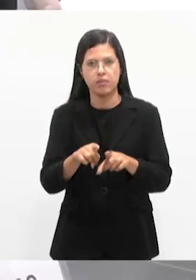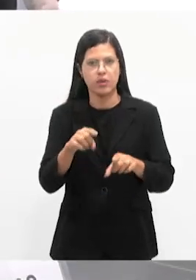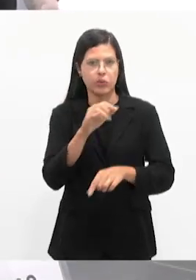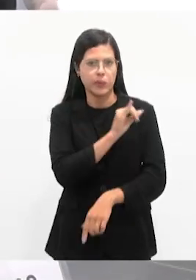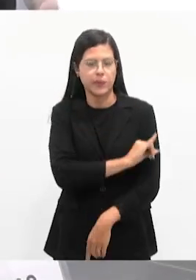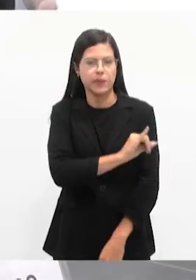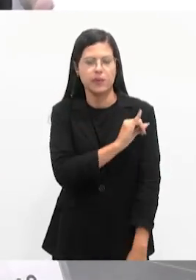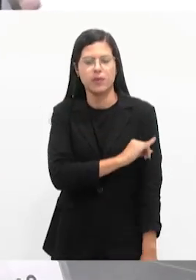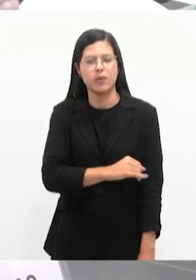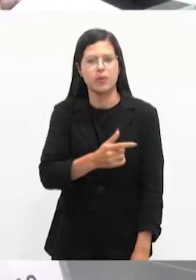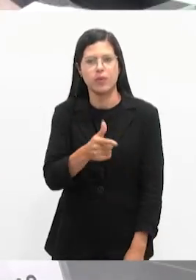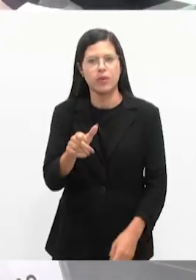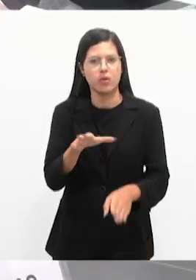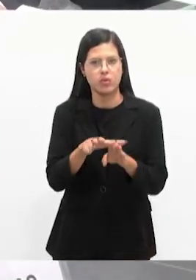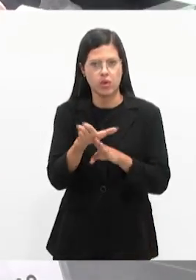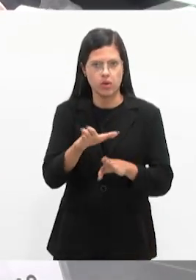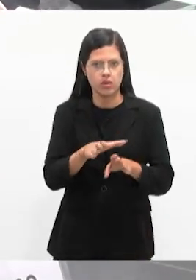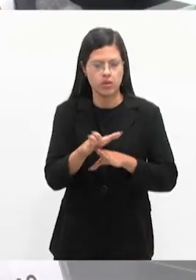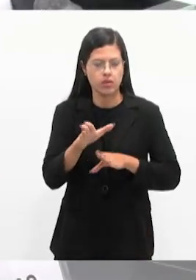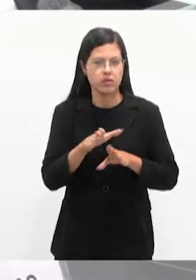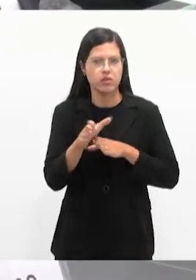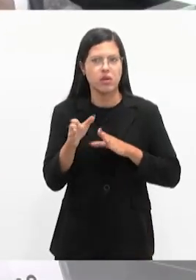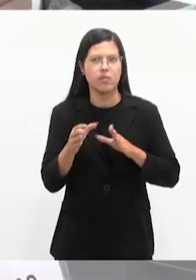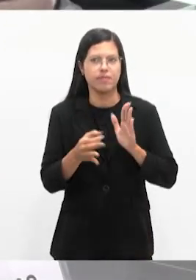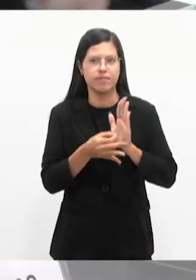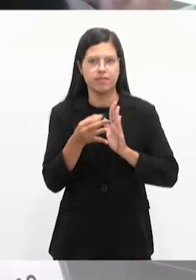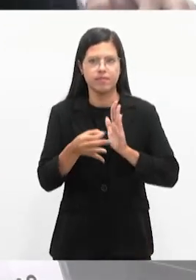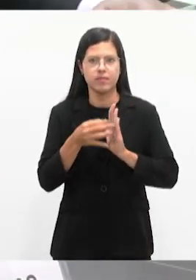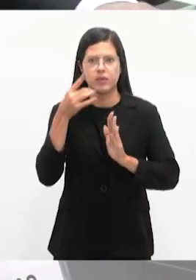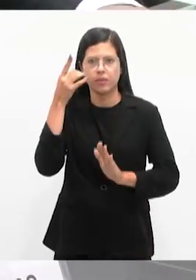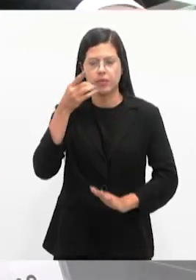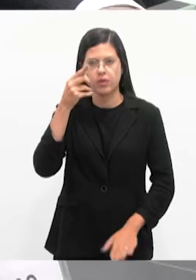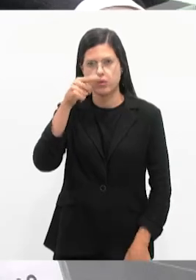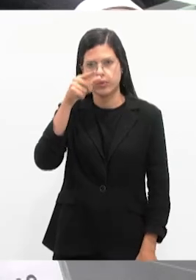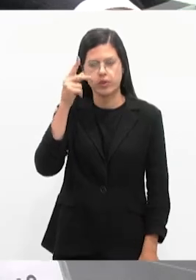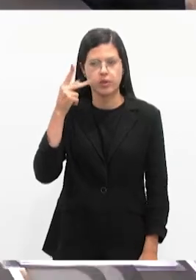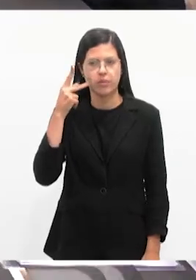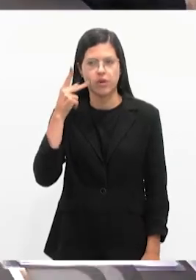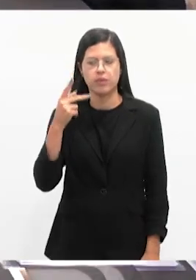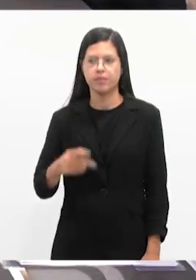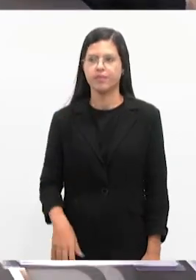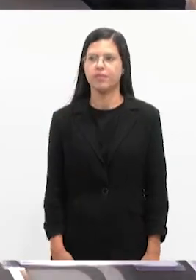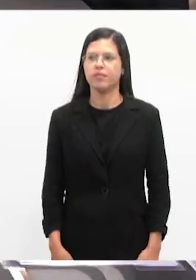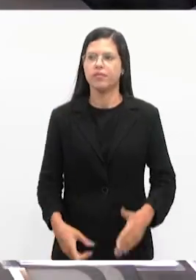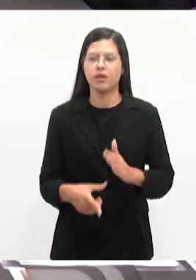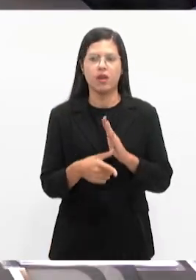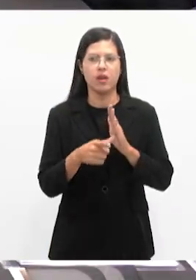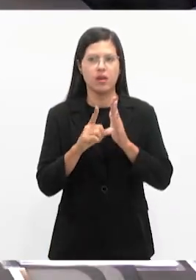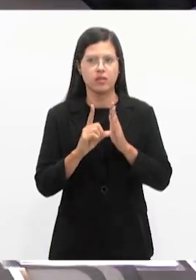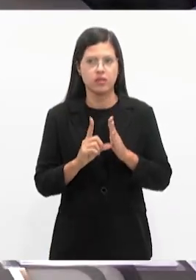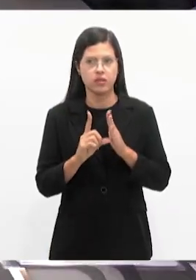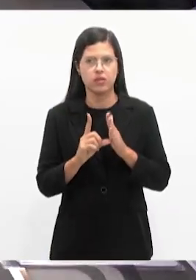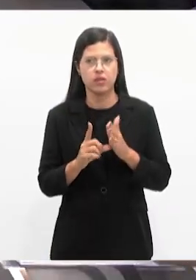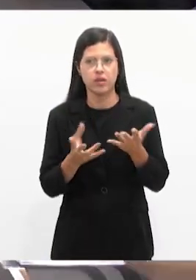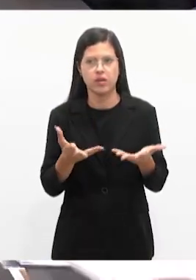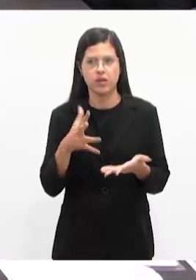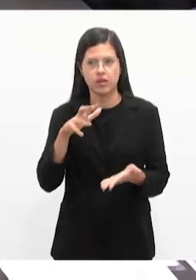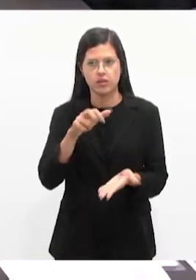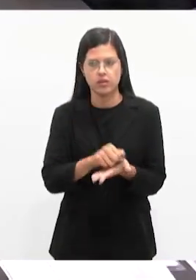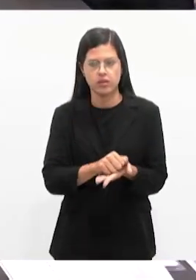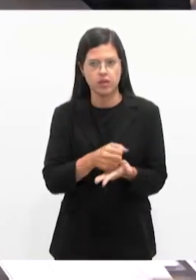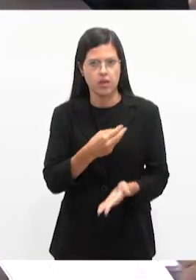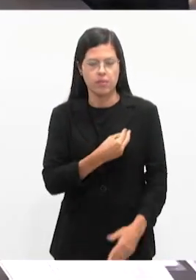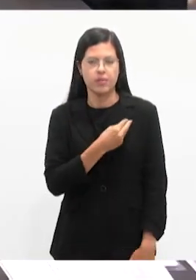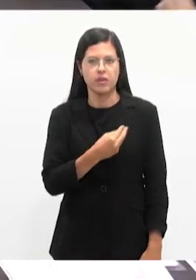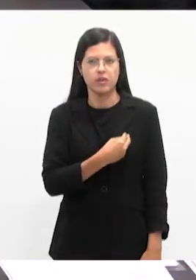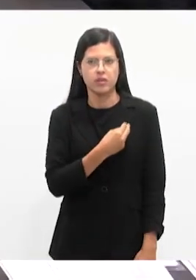outras providências. Para parecer, deputado Luiz Paulo. Antes, senhor presidente, registrando a presença